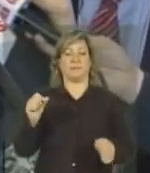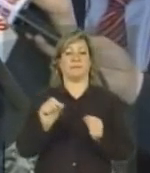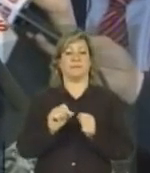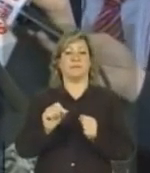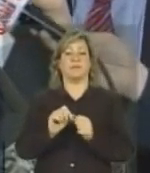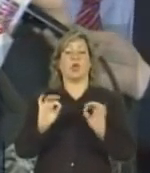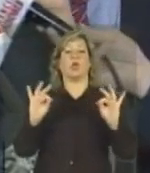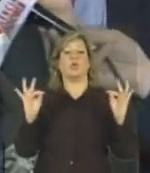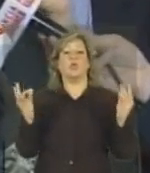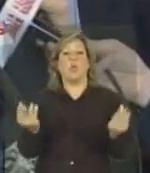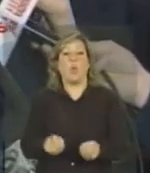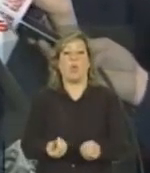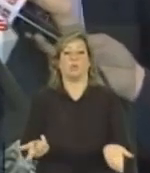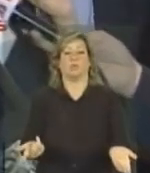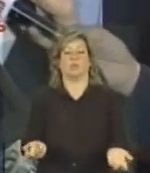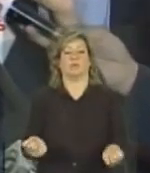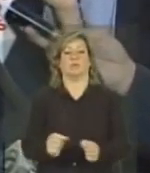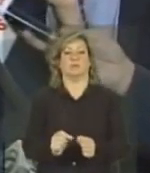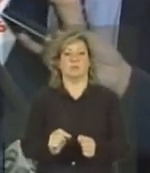os recursos que foram